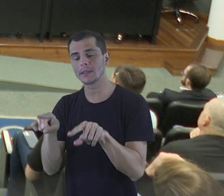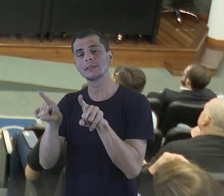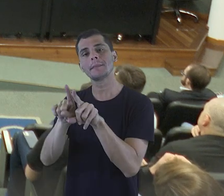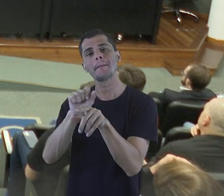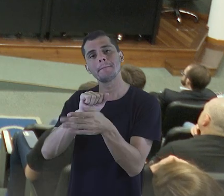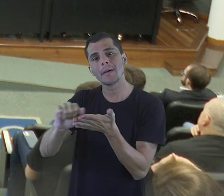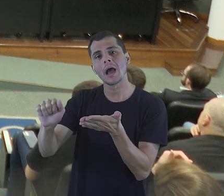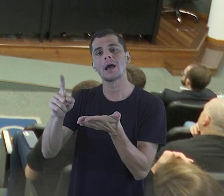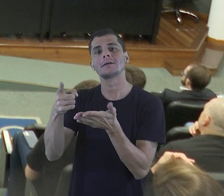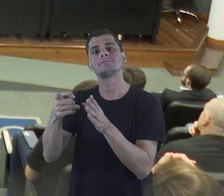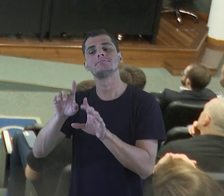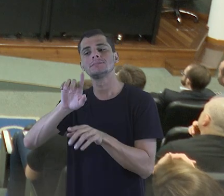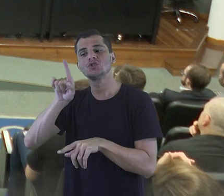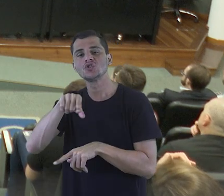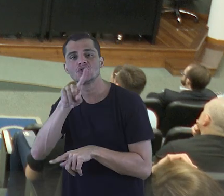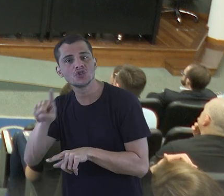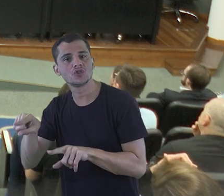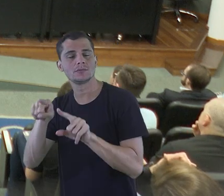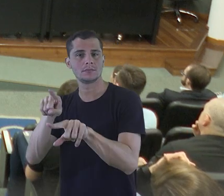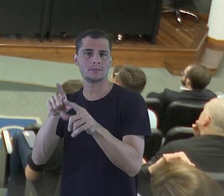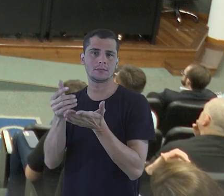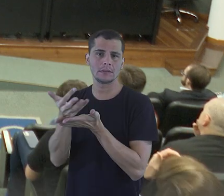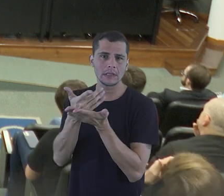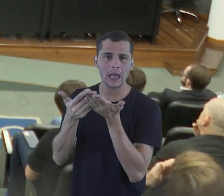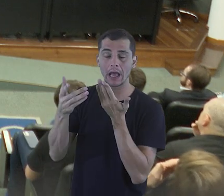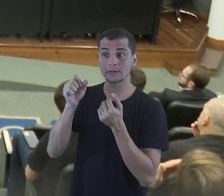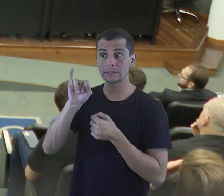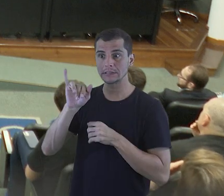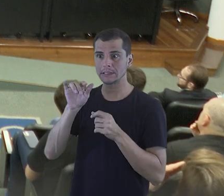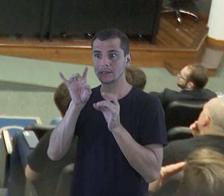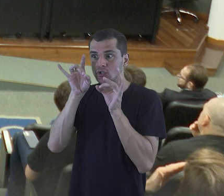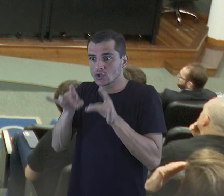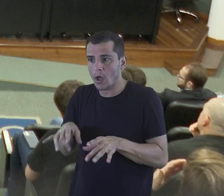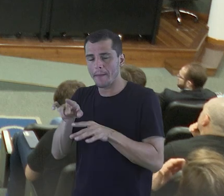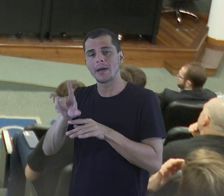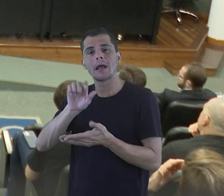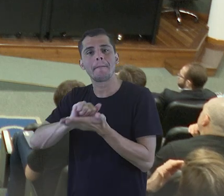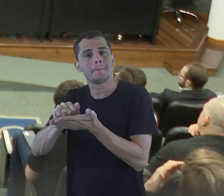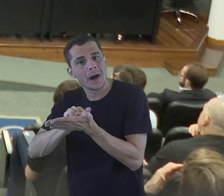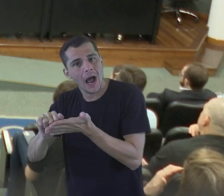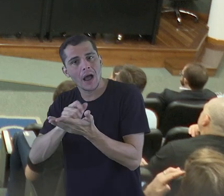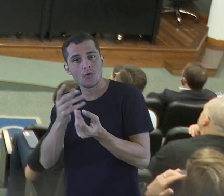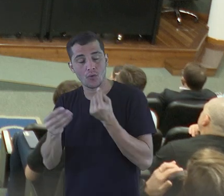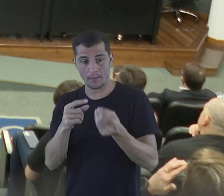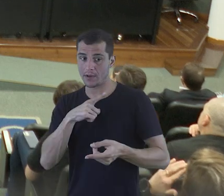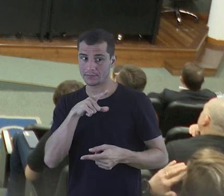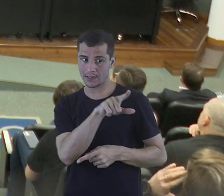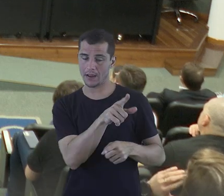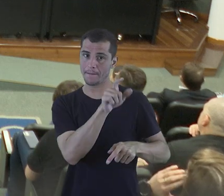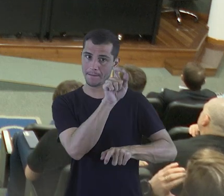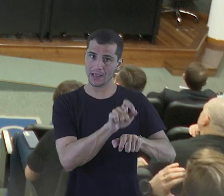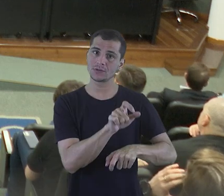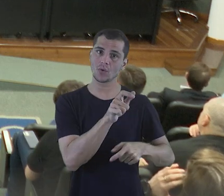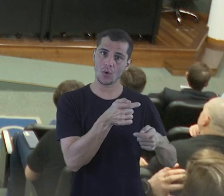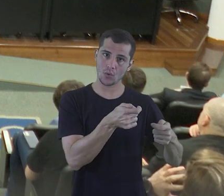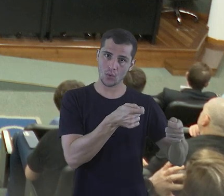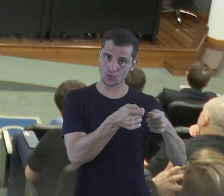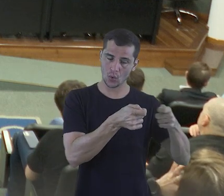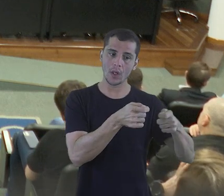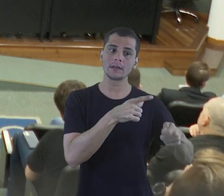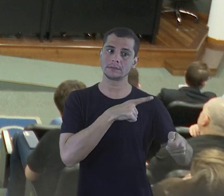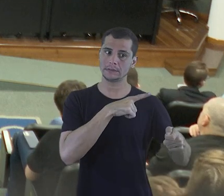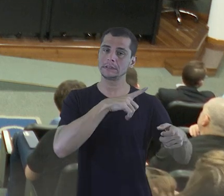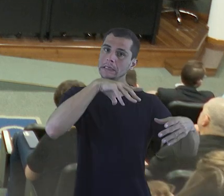eliminação dos dados desnecessários excessivos então um sem número de obrigações que o controlador tem que ter e